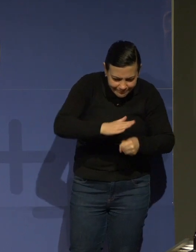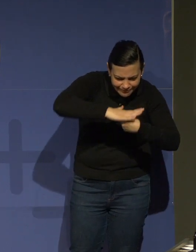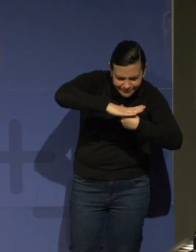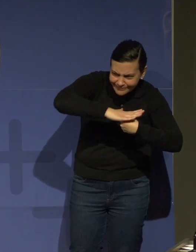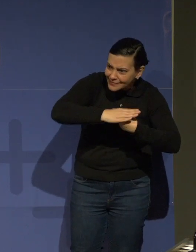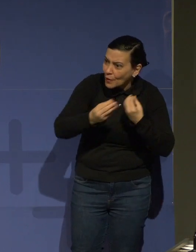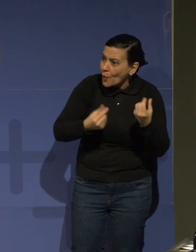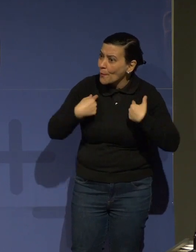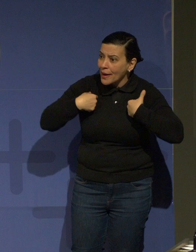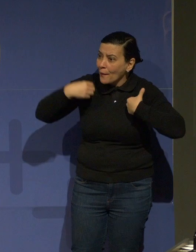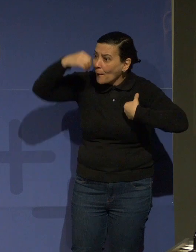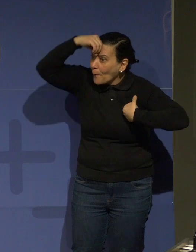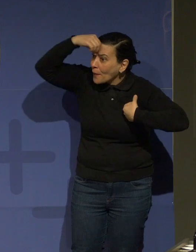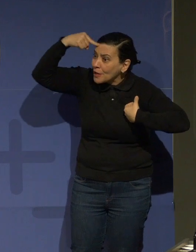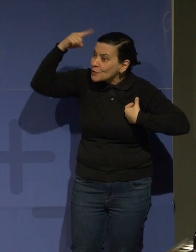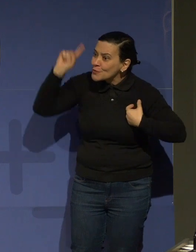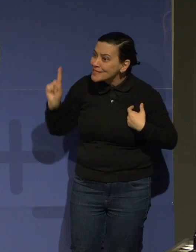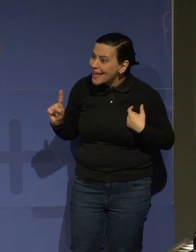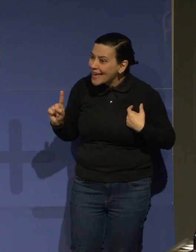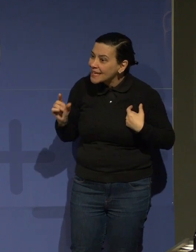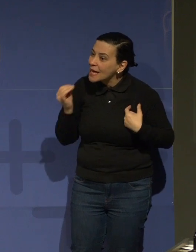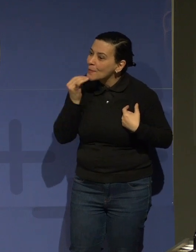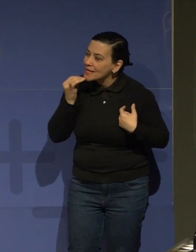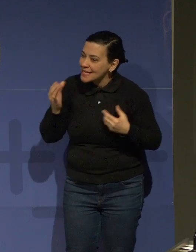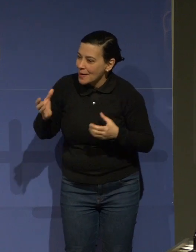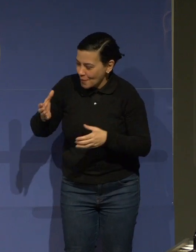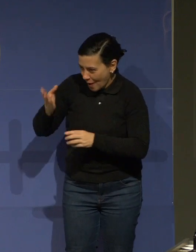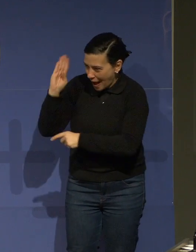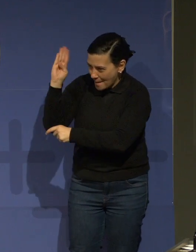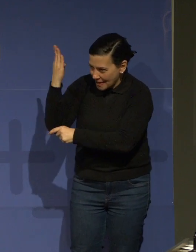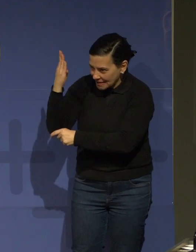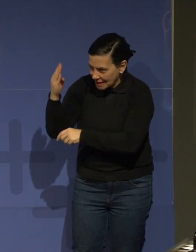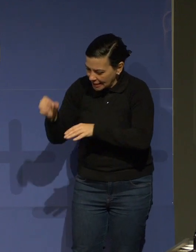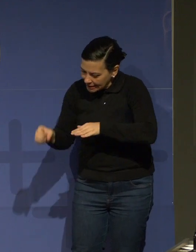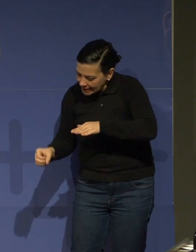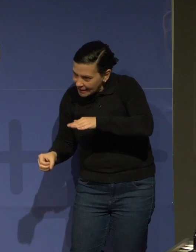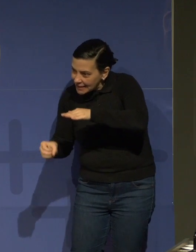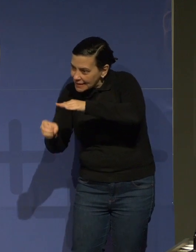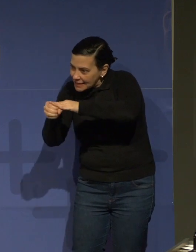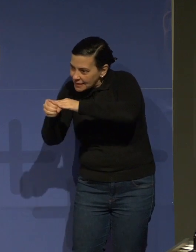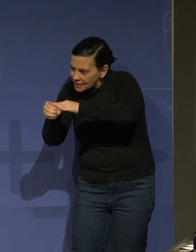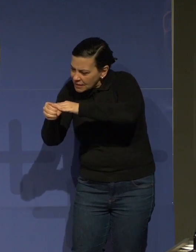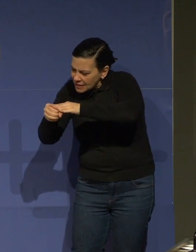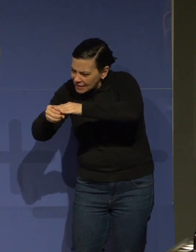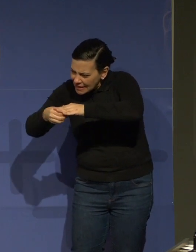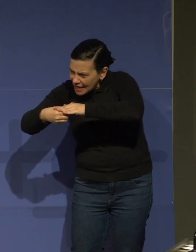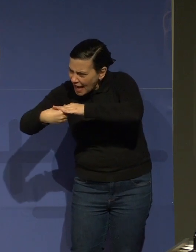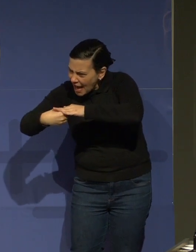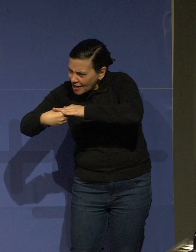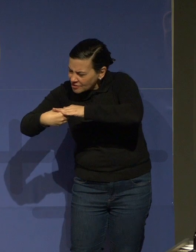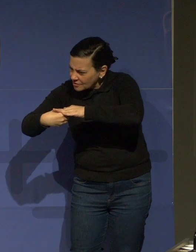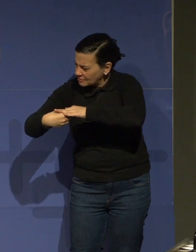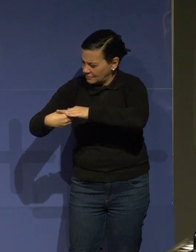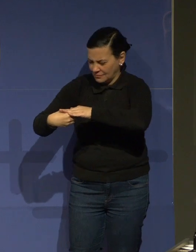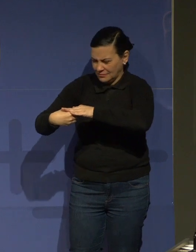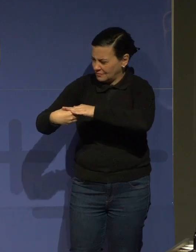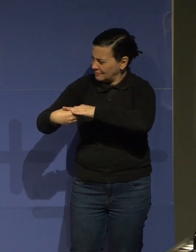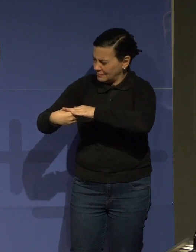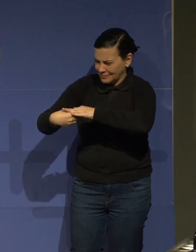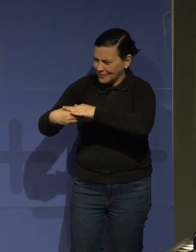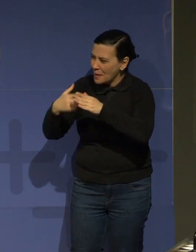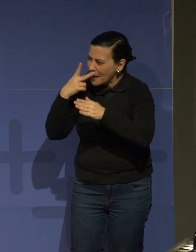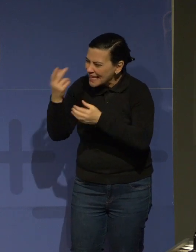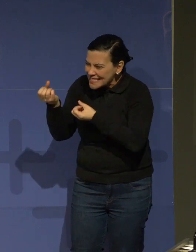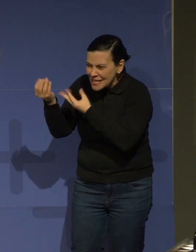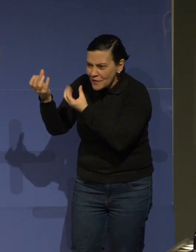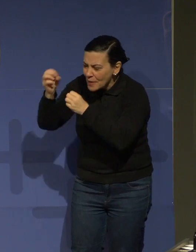amigo falava alguma coisa tipo, eu quero que você gire essa madeira e encaixe naquele parafuso, eu falava assim, não, cara, essa instrução que você está me passando não está clara o suficiente, porque você não